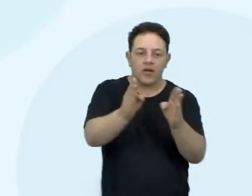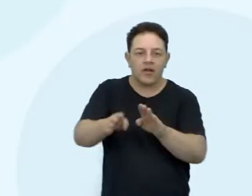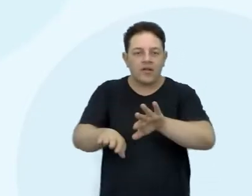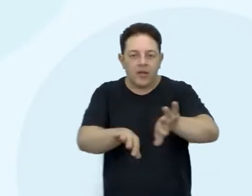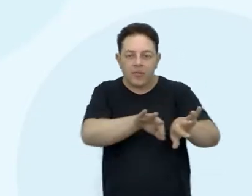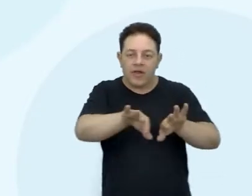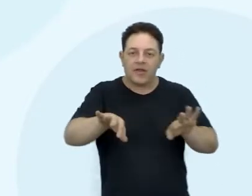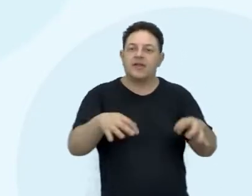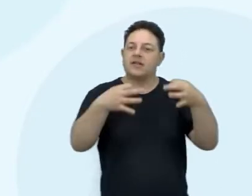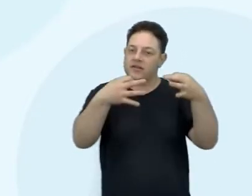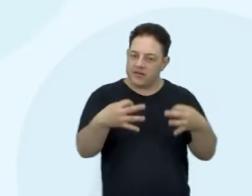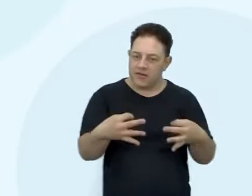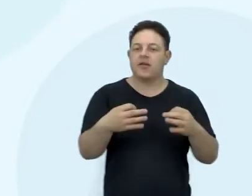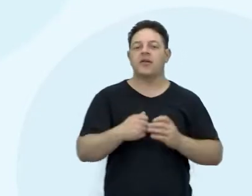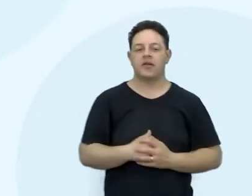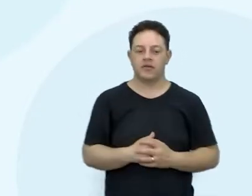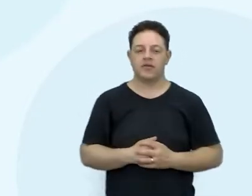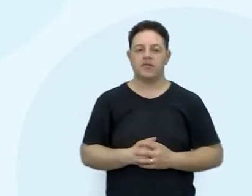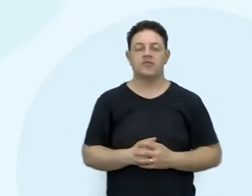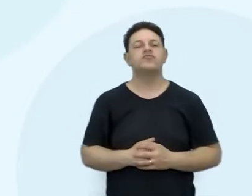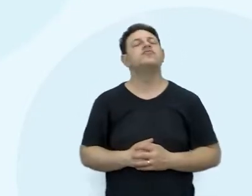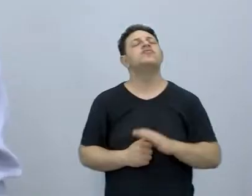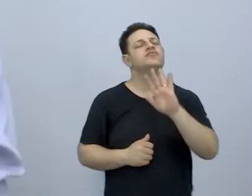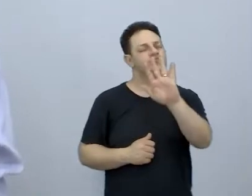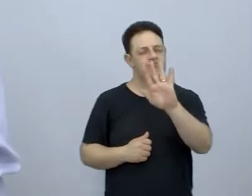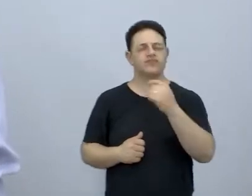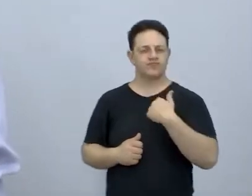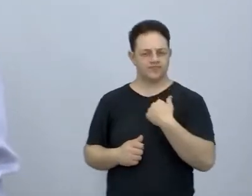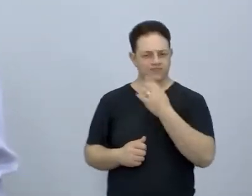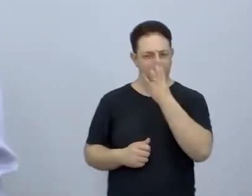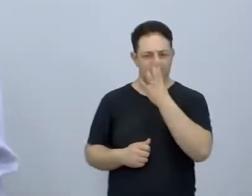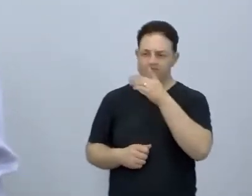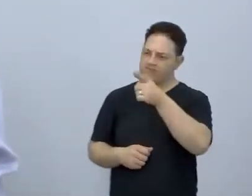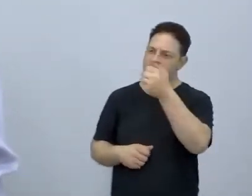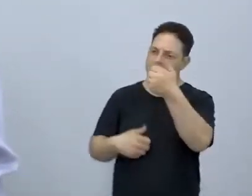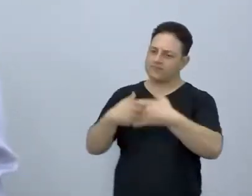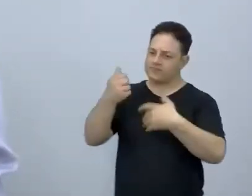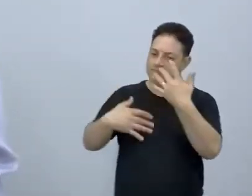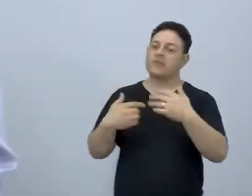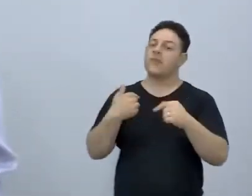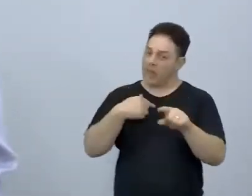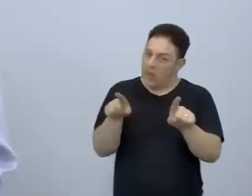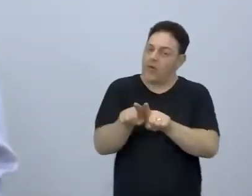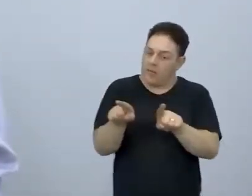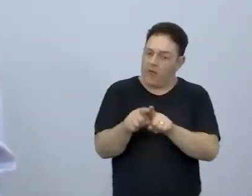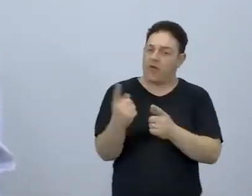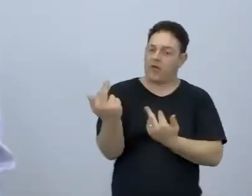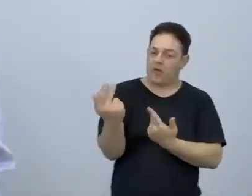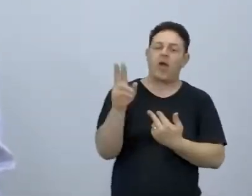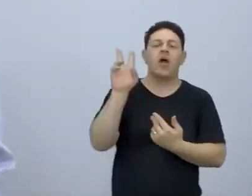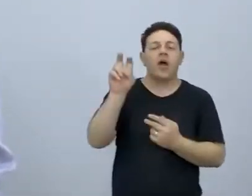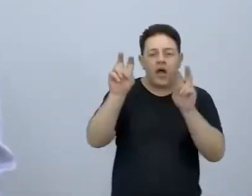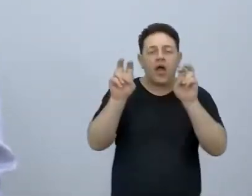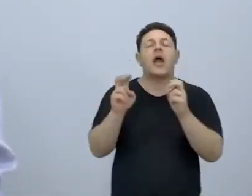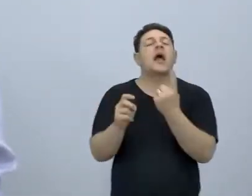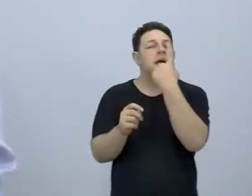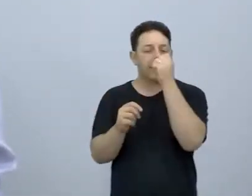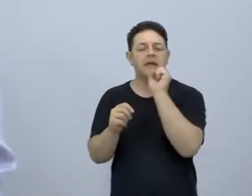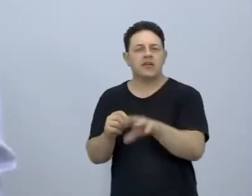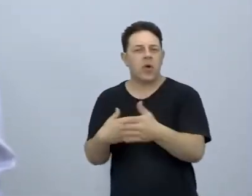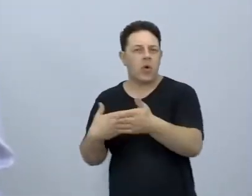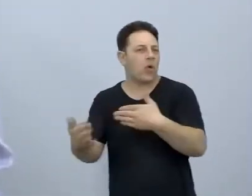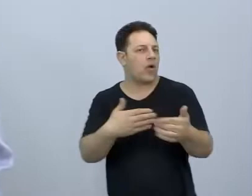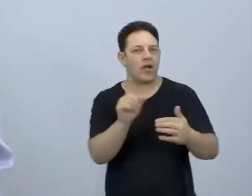né, professor? Nossa, sabe o que eu achei bem interessante? Que no meu eu também abordei o descarte do lixo, né?